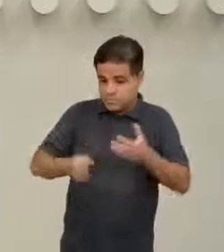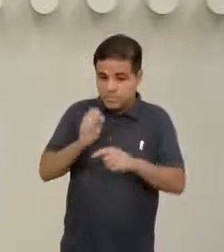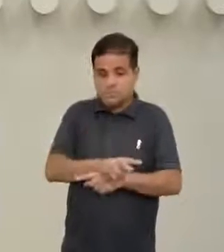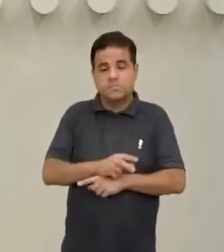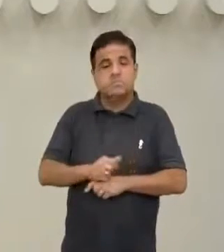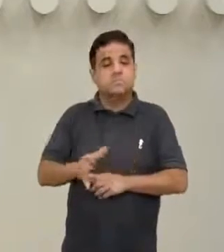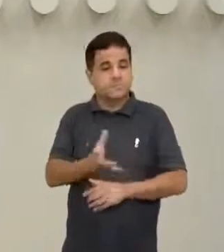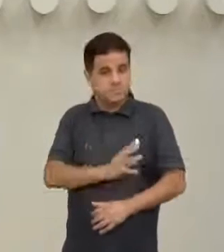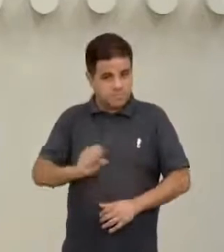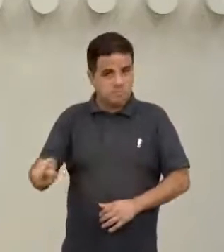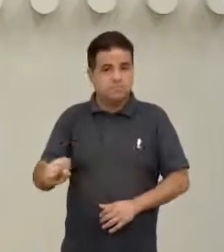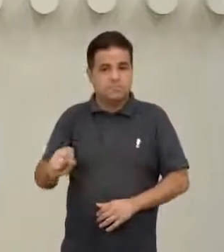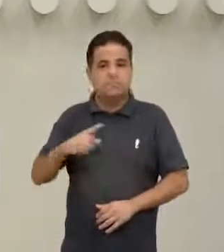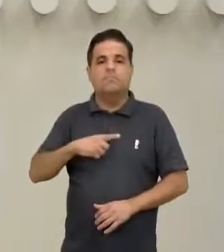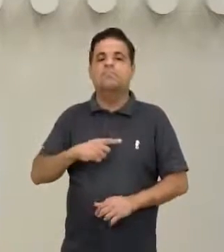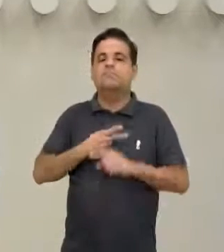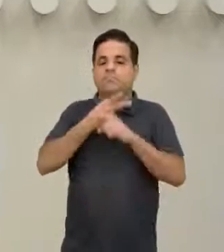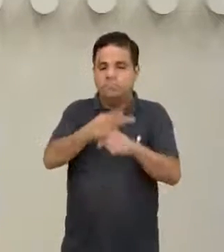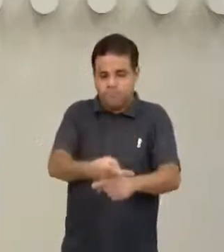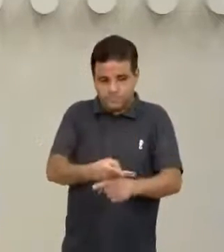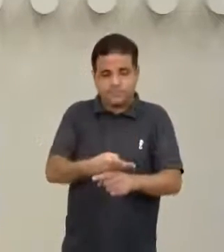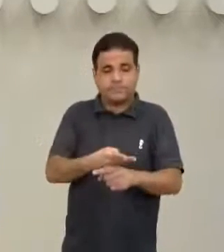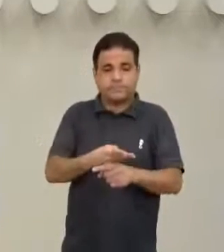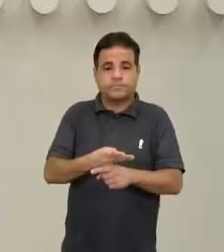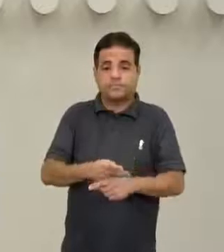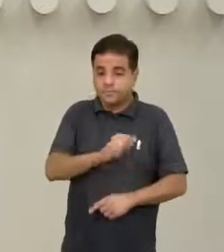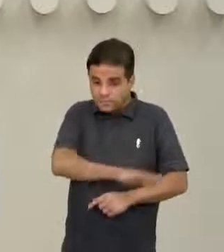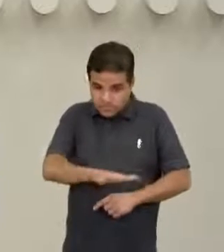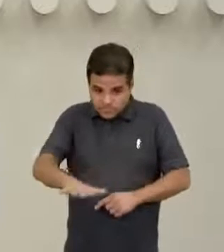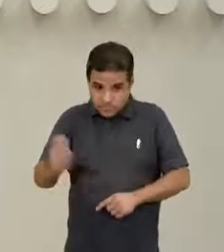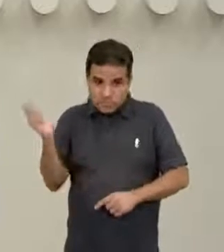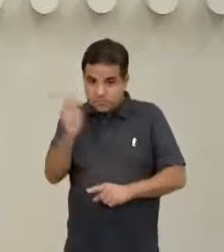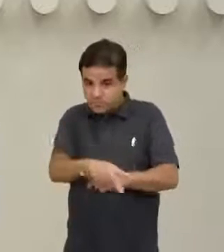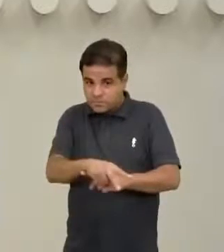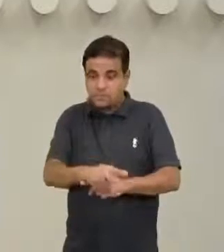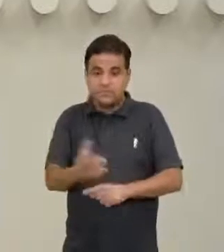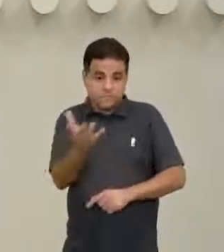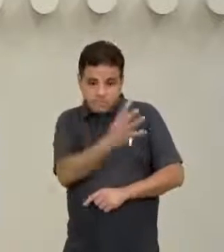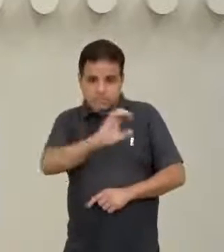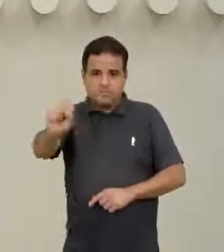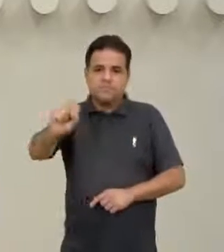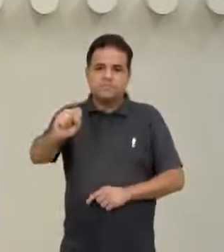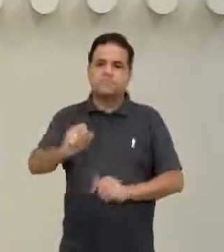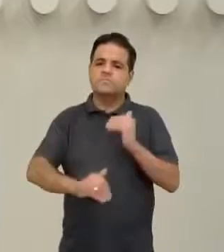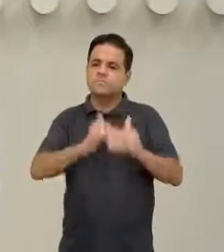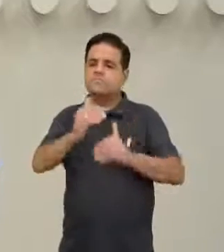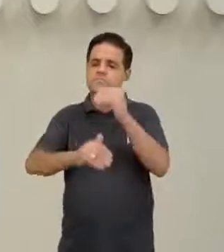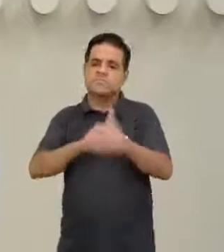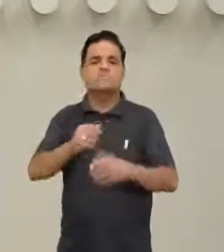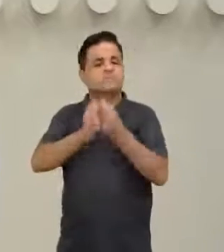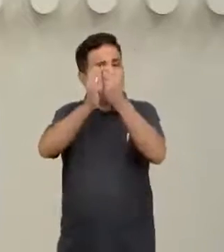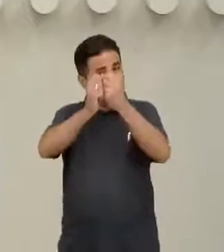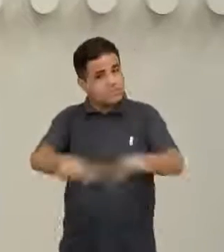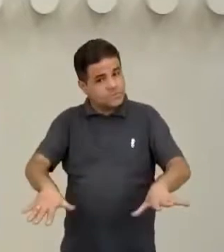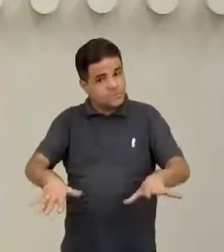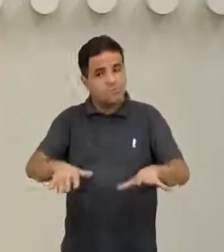campeã. Causa, buscar que a criança seja campeã. Consequência,